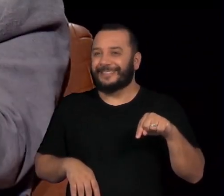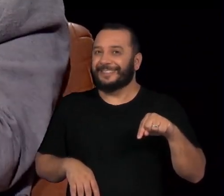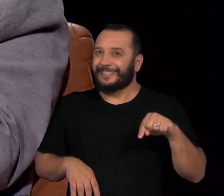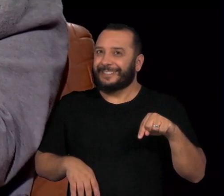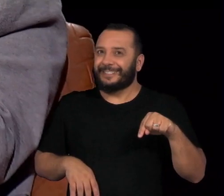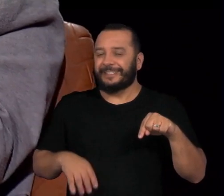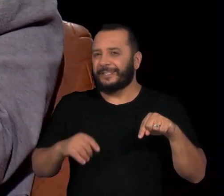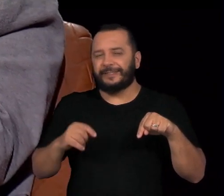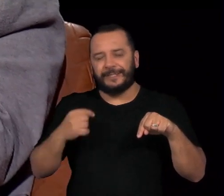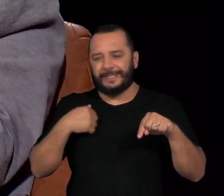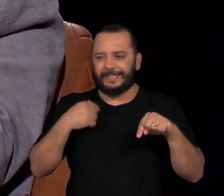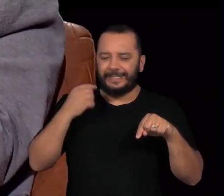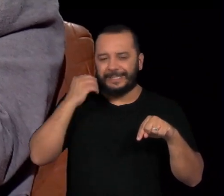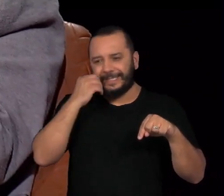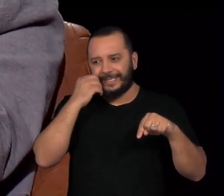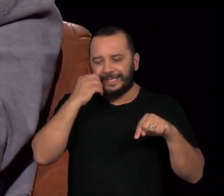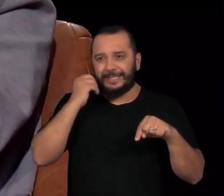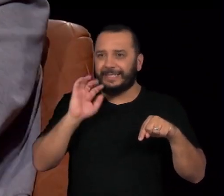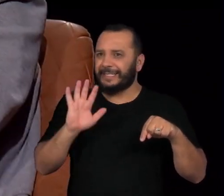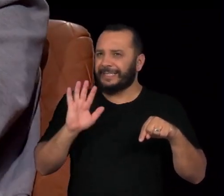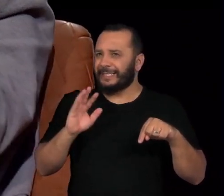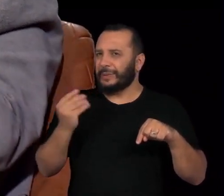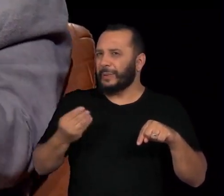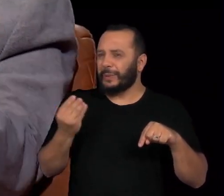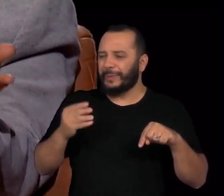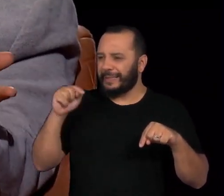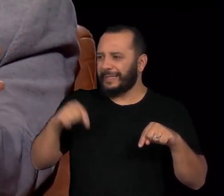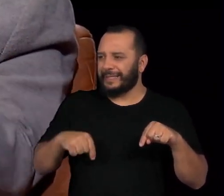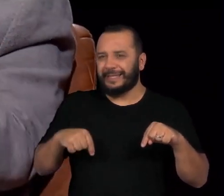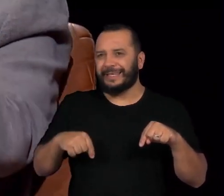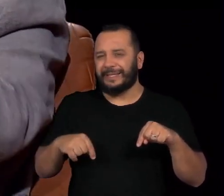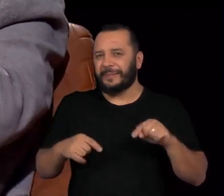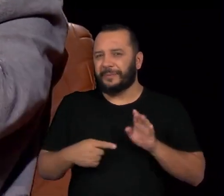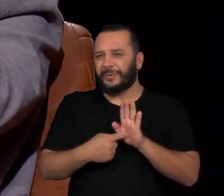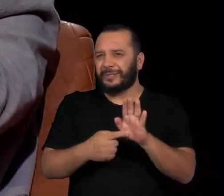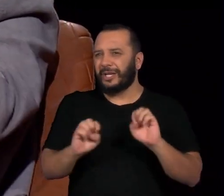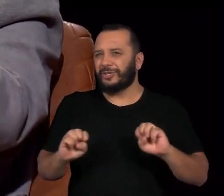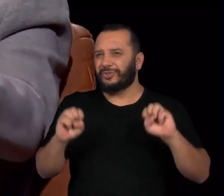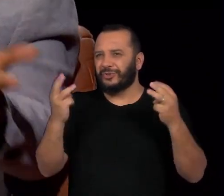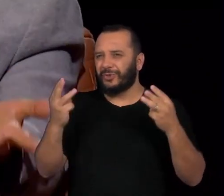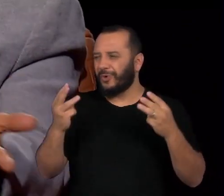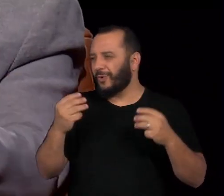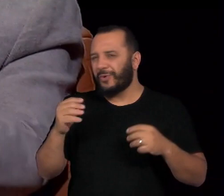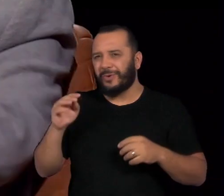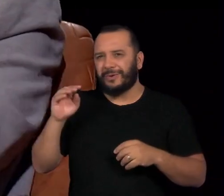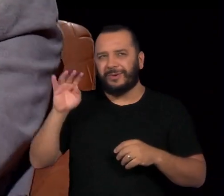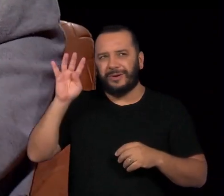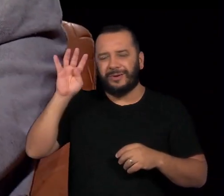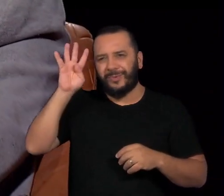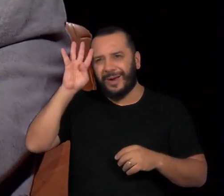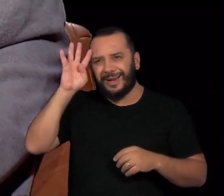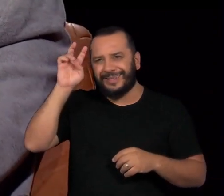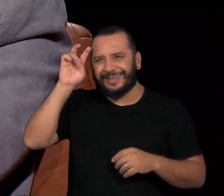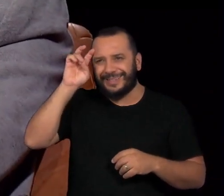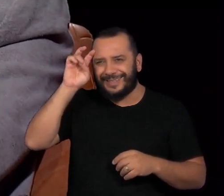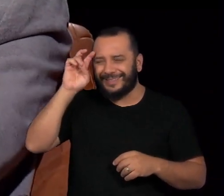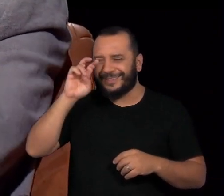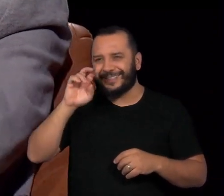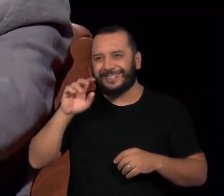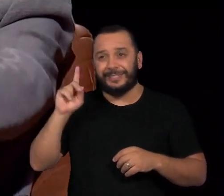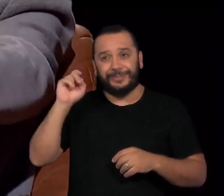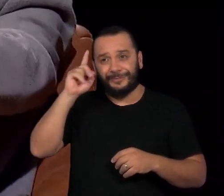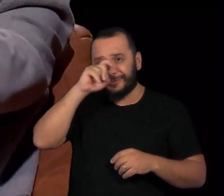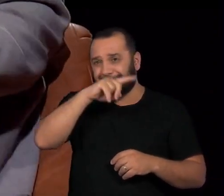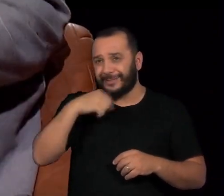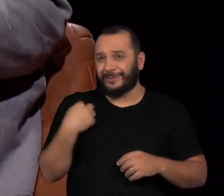meio meios de semana né e a gente sabe que se apresentar a meio de semana principalmente para artistas pouco conhecidos né aí